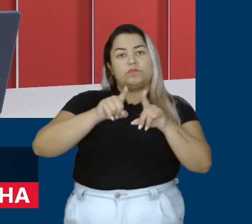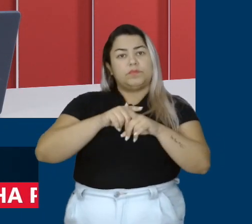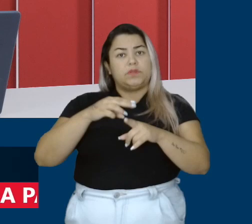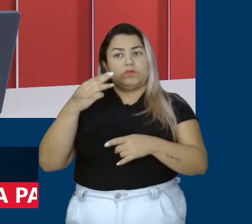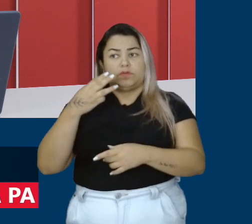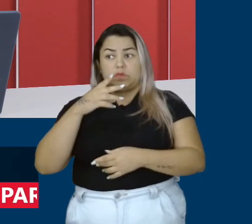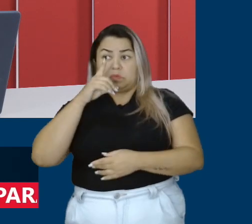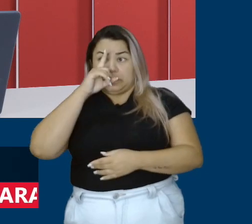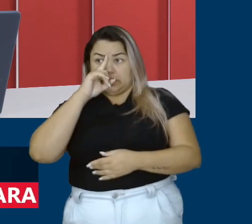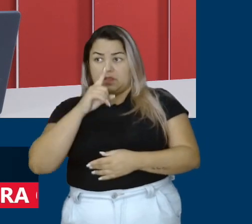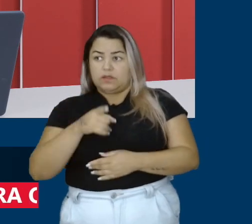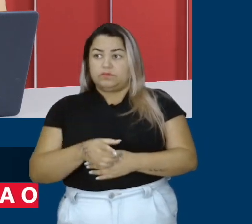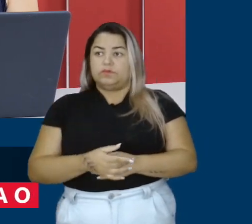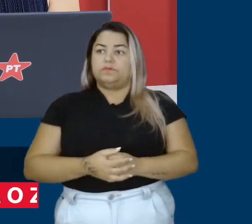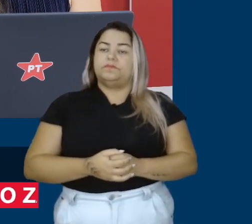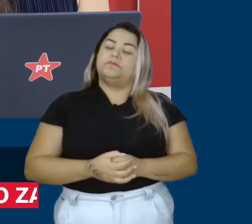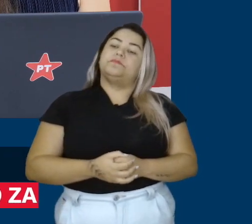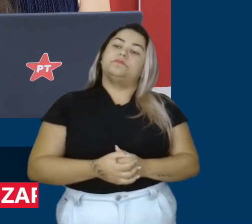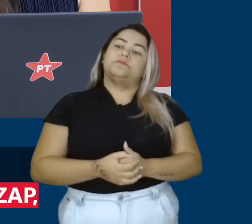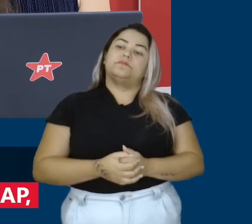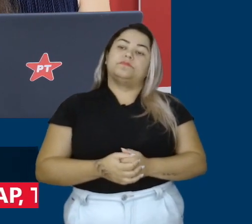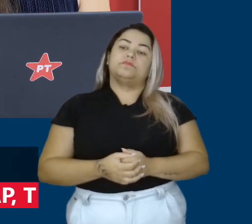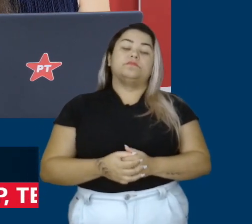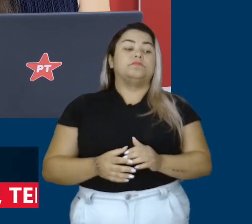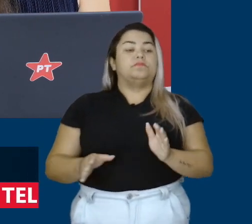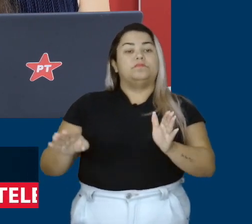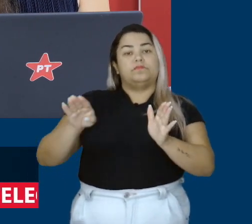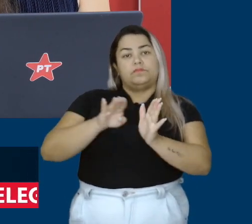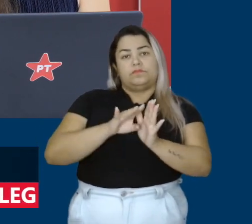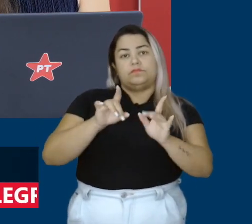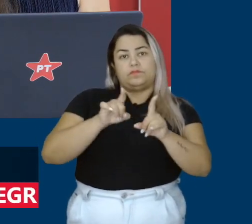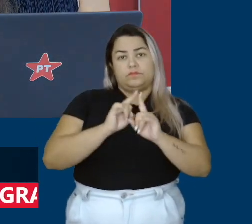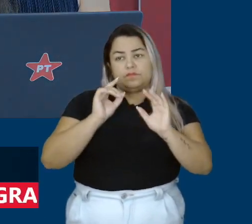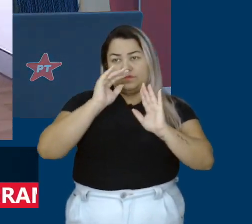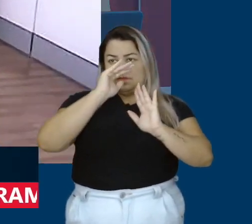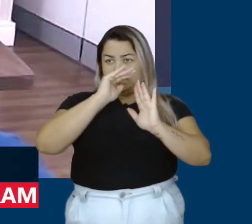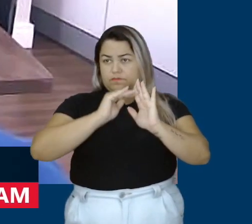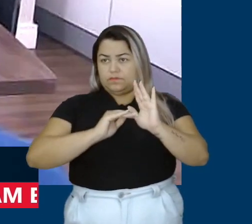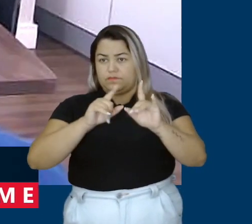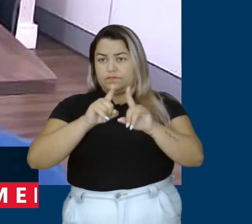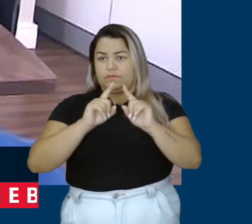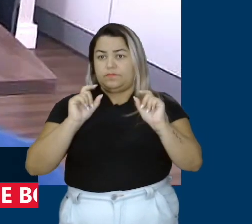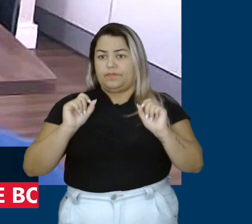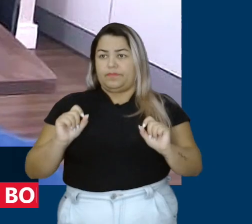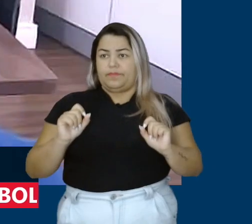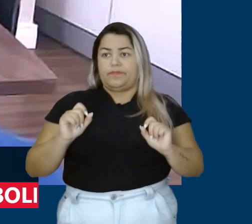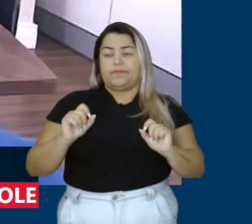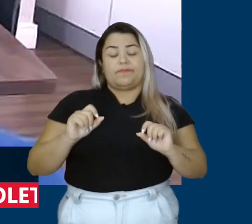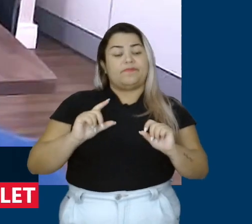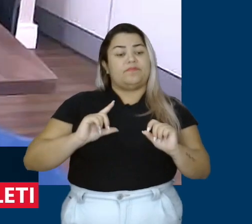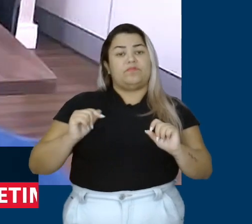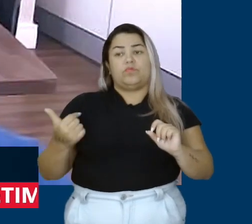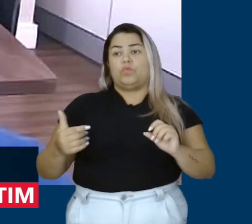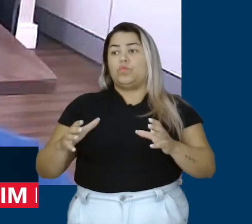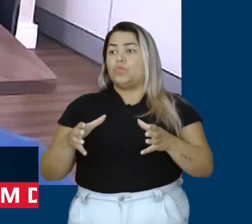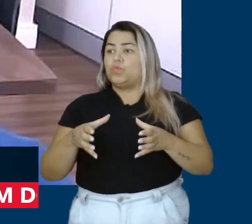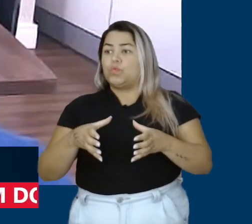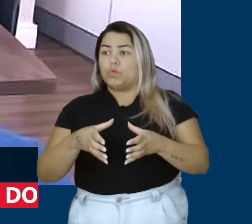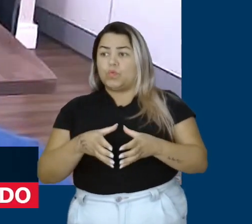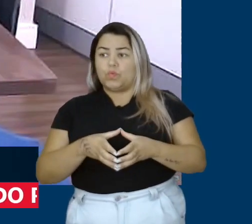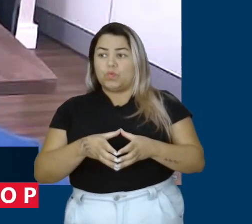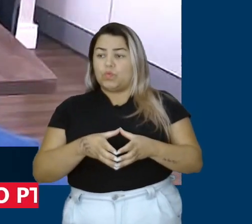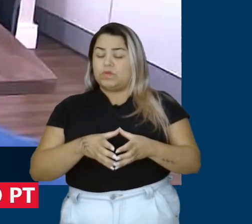mandato. Bom, quando a gente chegou aqui, Amanda, o programa estava praticamente sem equipe, com uma equipe